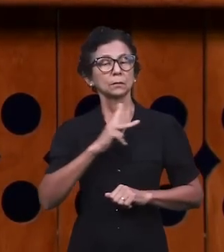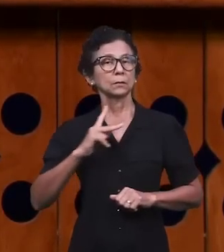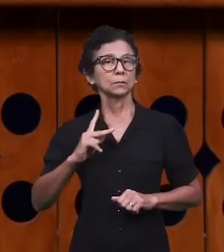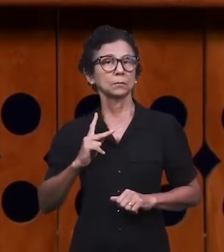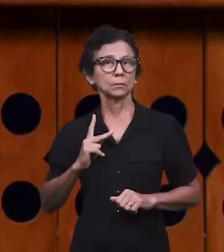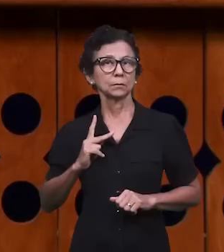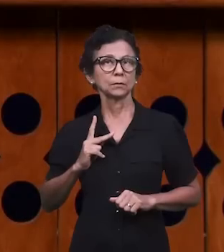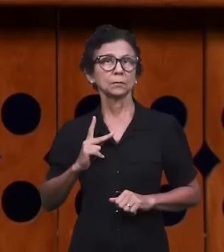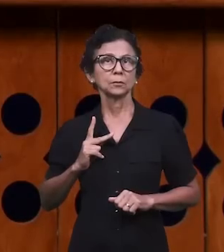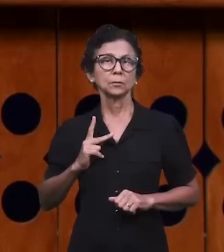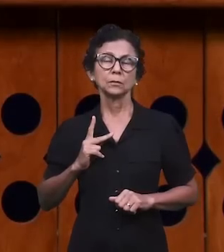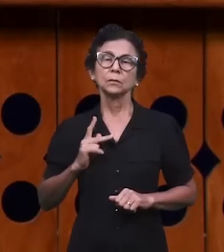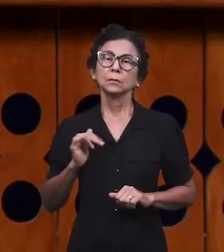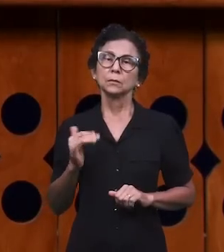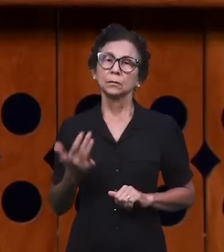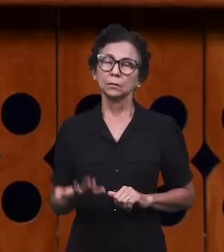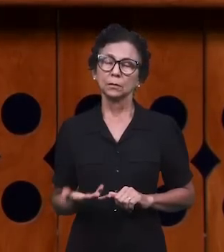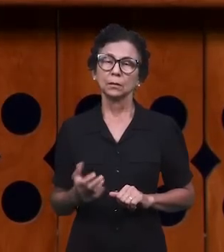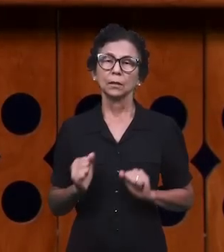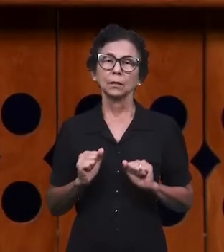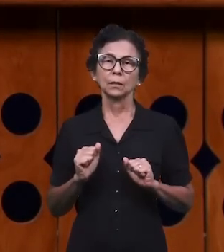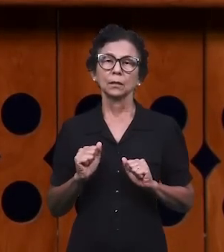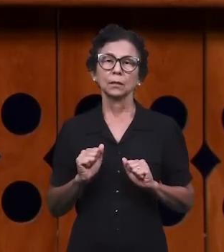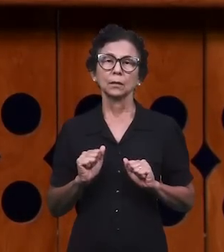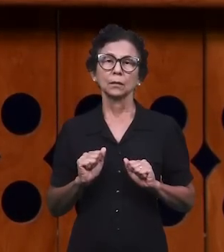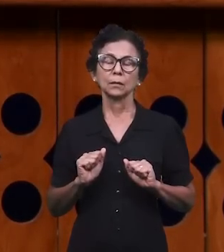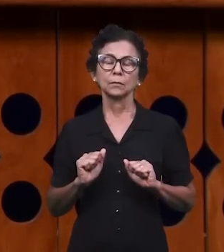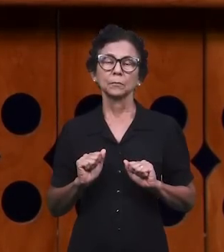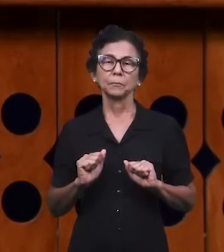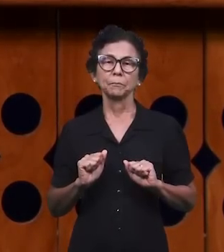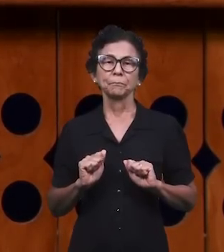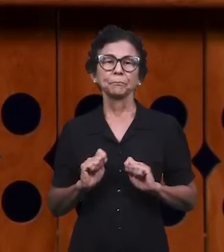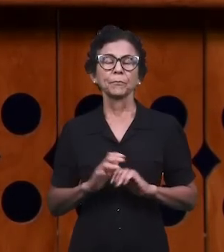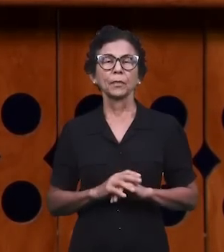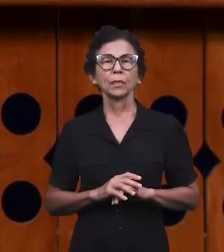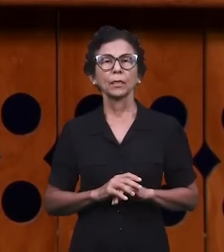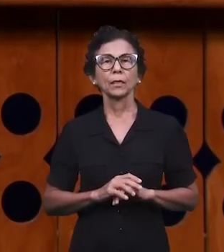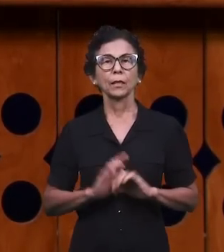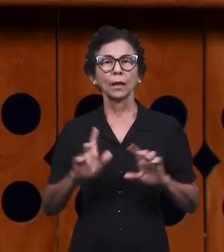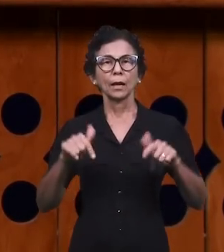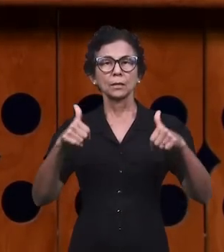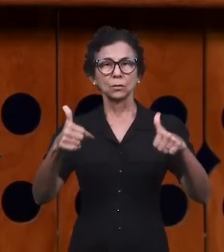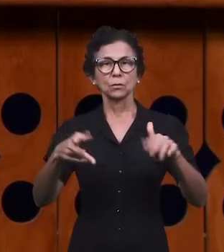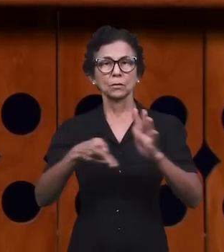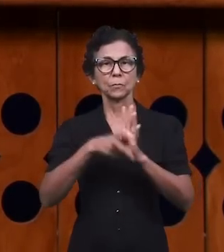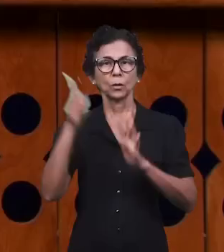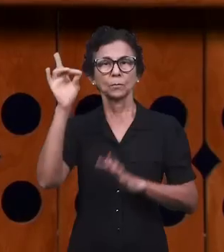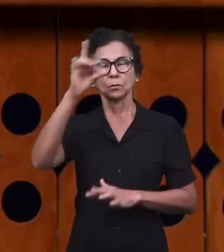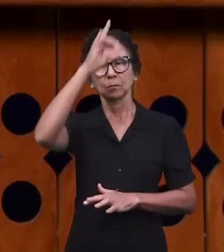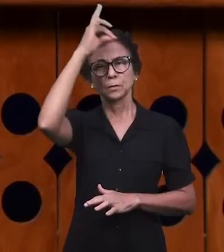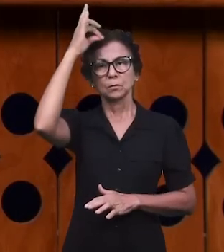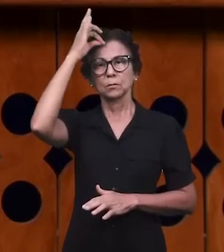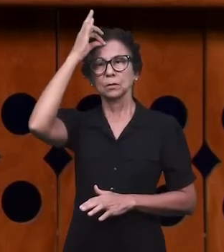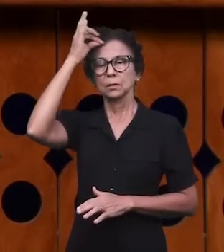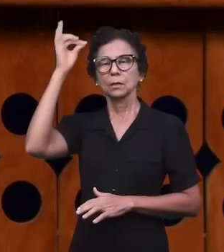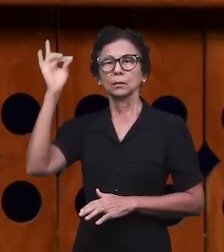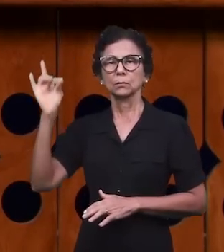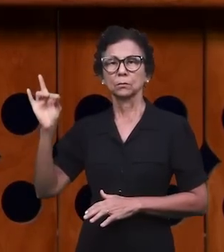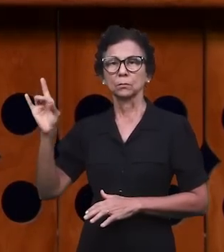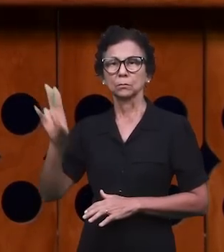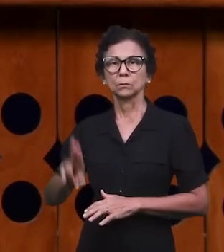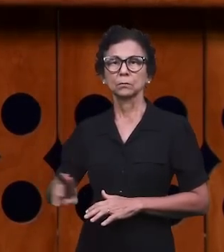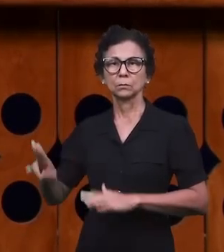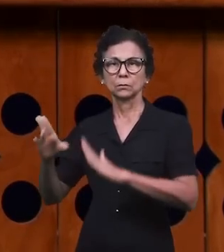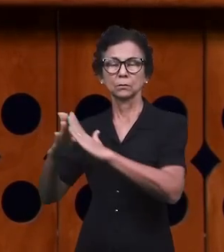verdade, Atos do Espírito Santo, que o Espírito Santo usou a igreja,